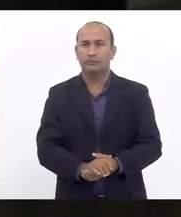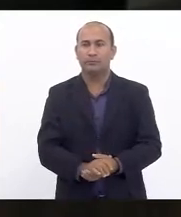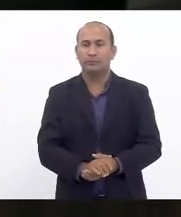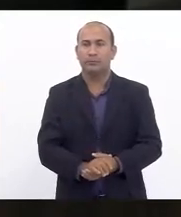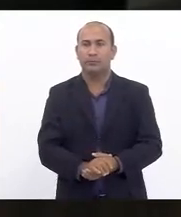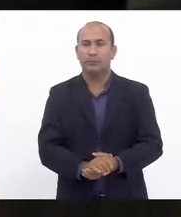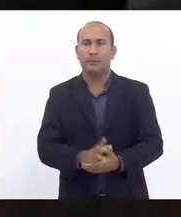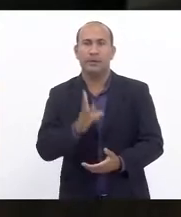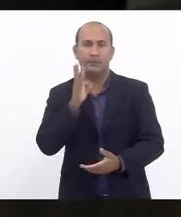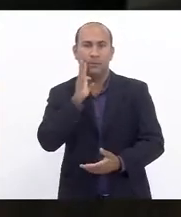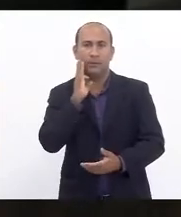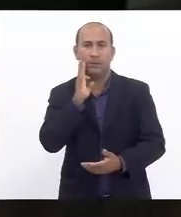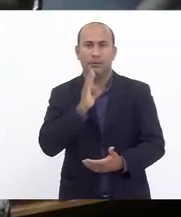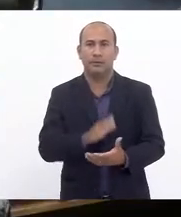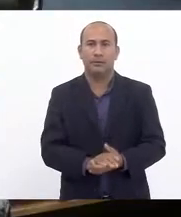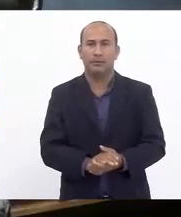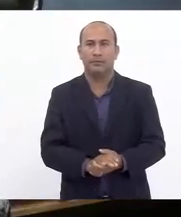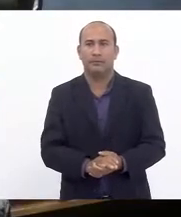Deputado Valdeque Carneiro.